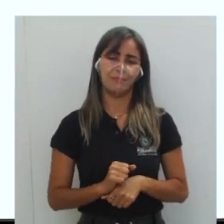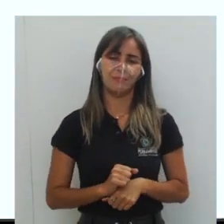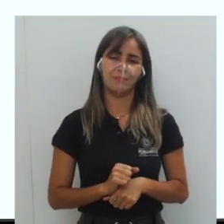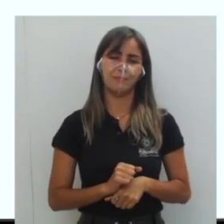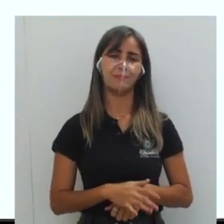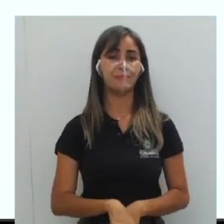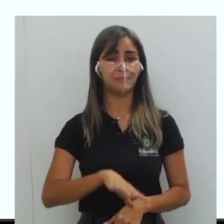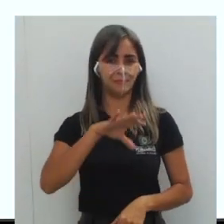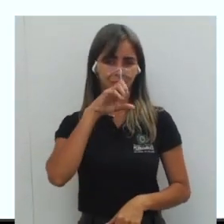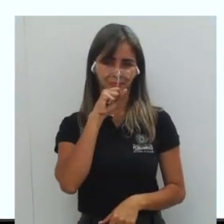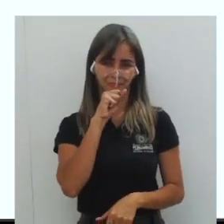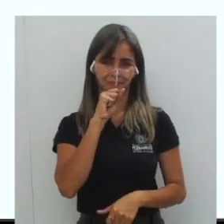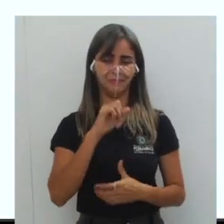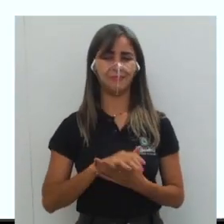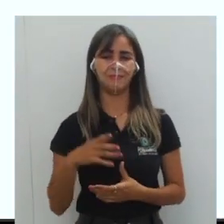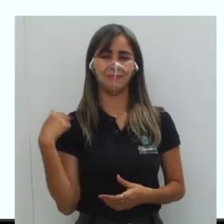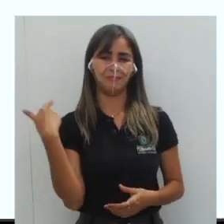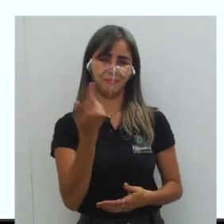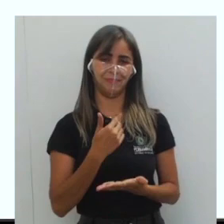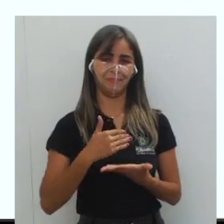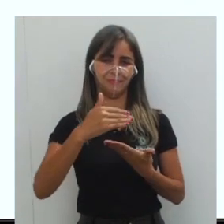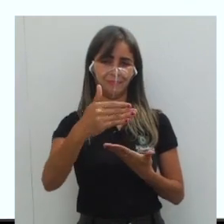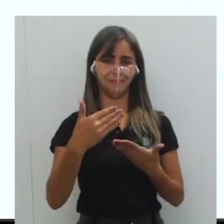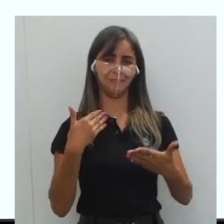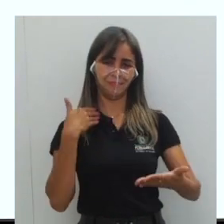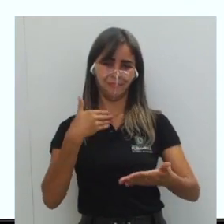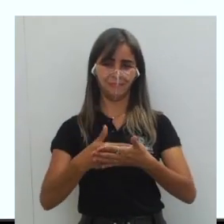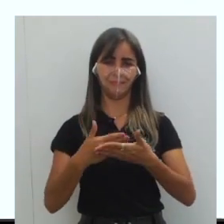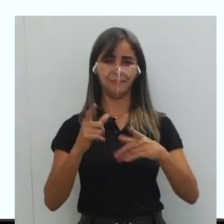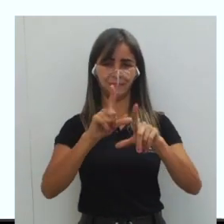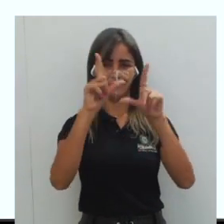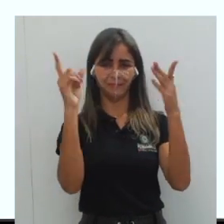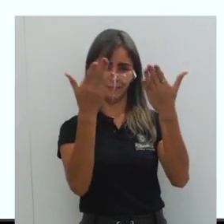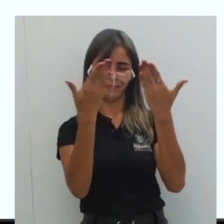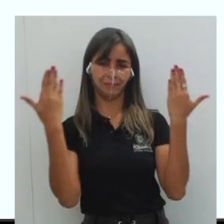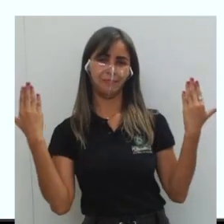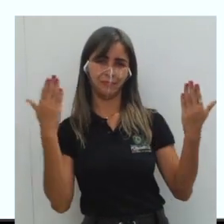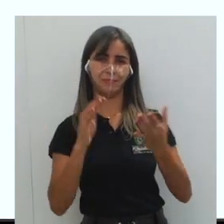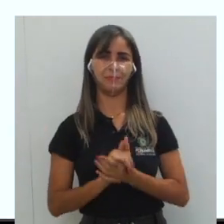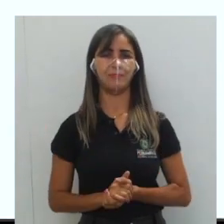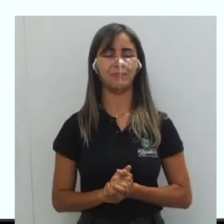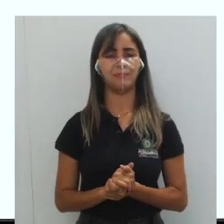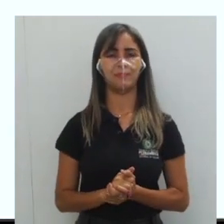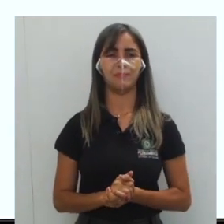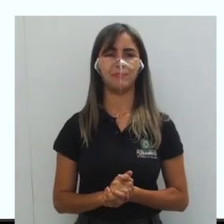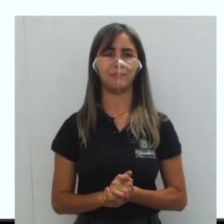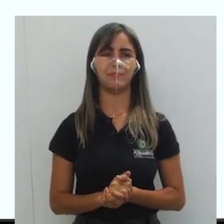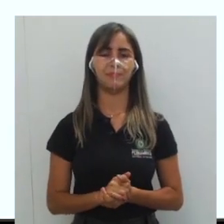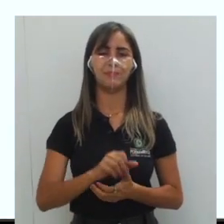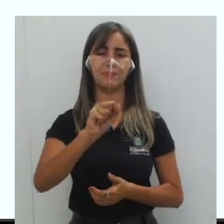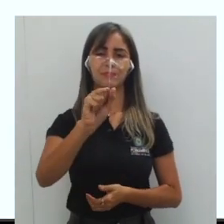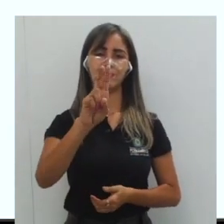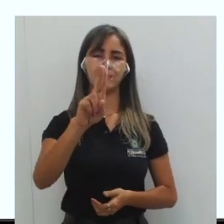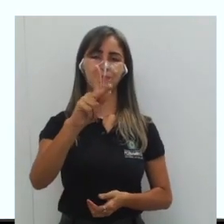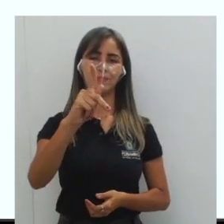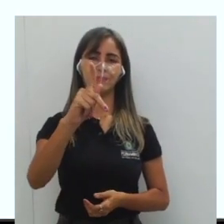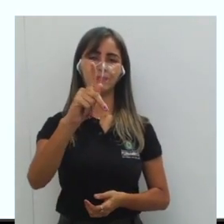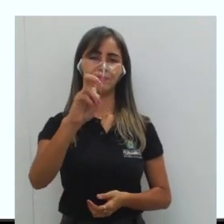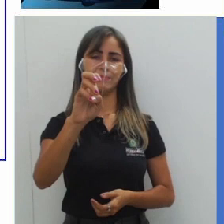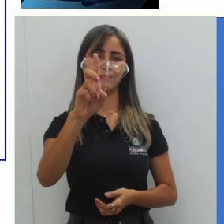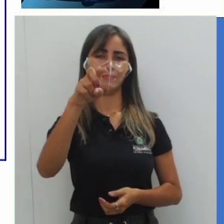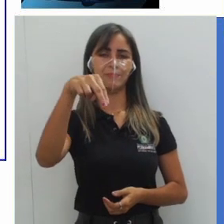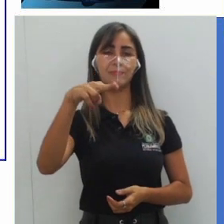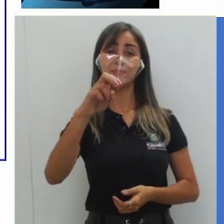pausa, respira, que a gente vai seguir para a próxima sequência com os